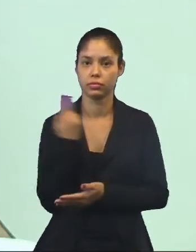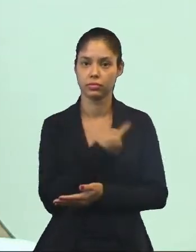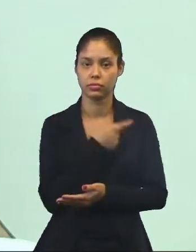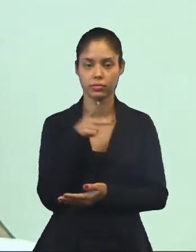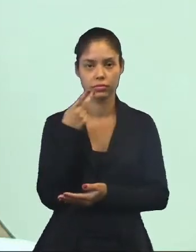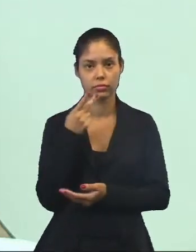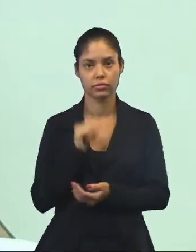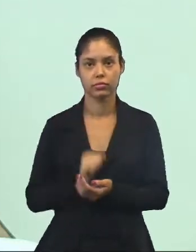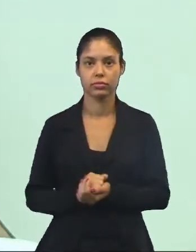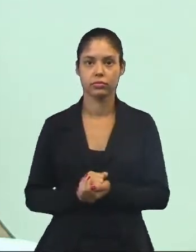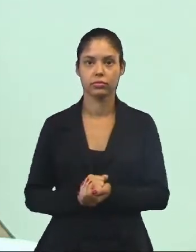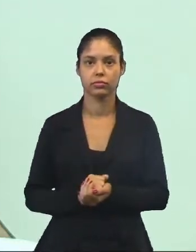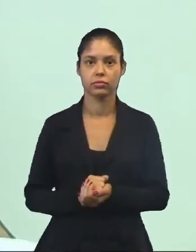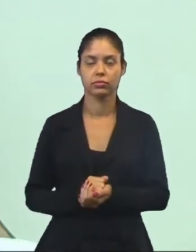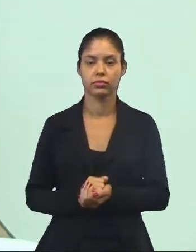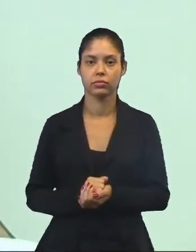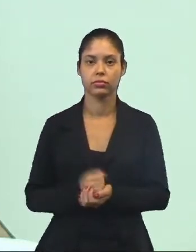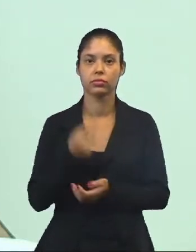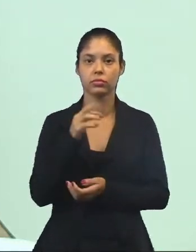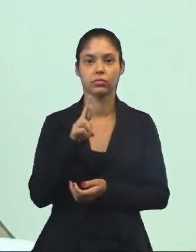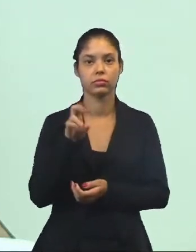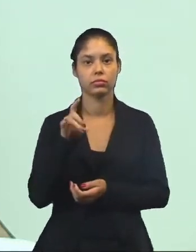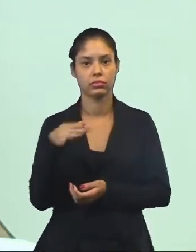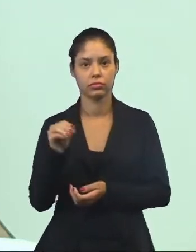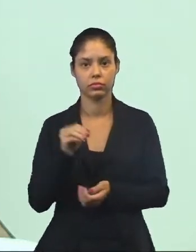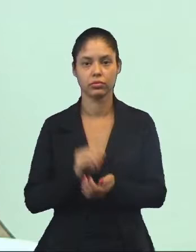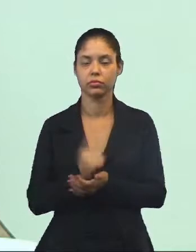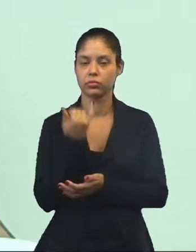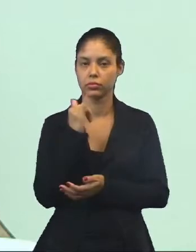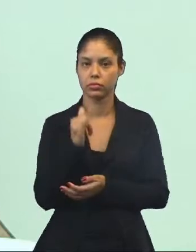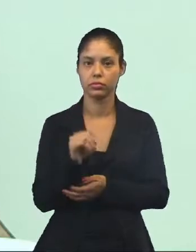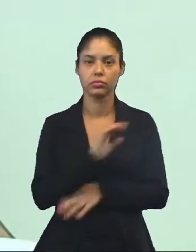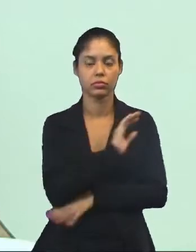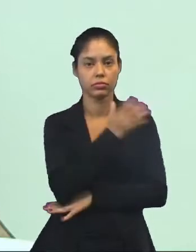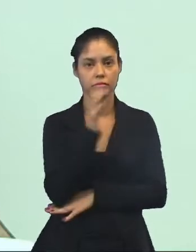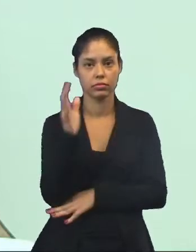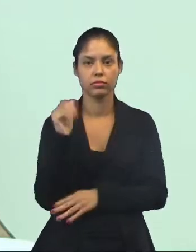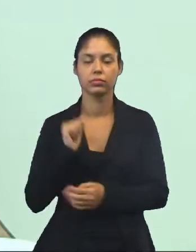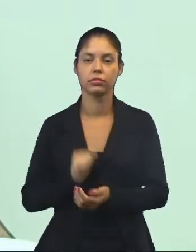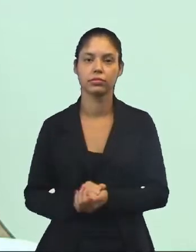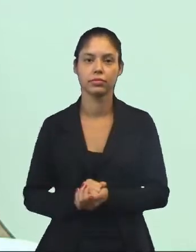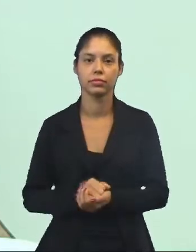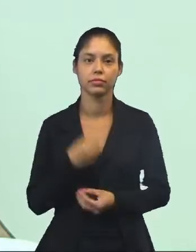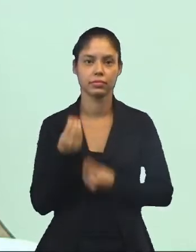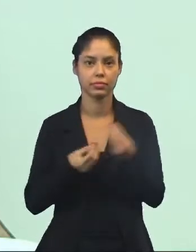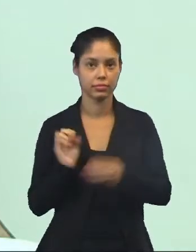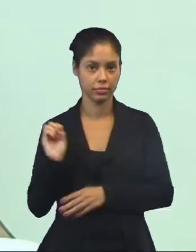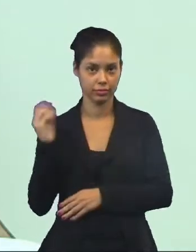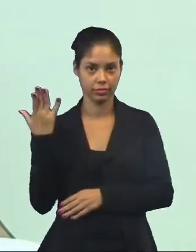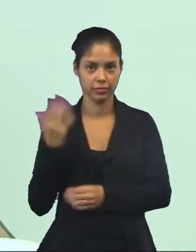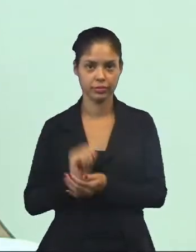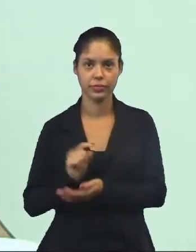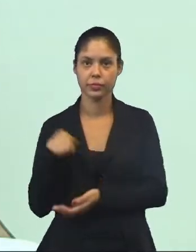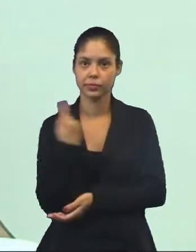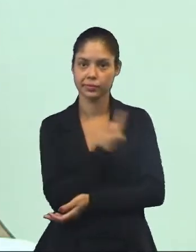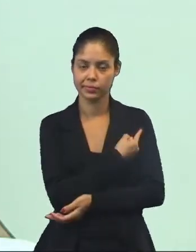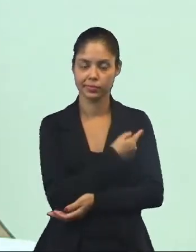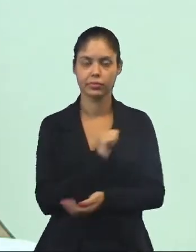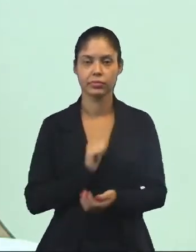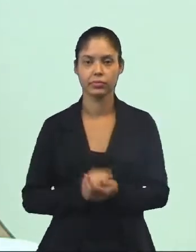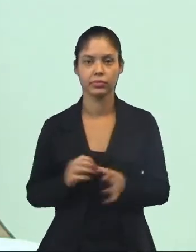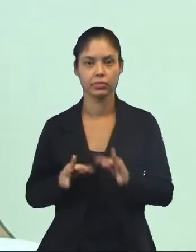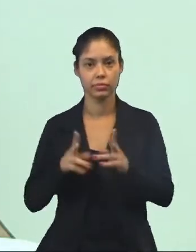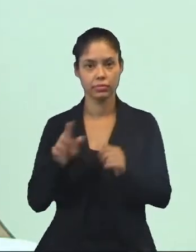falar sobre o fluxo de energia, né, na natureza, aí como que acontece ao nosso redor